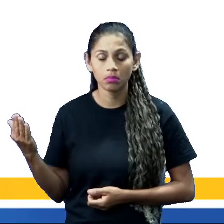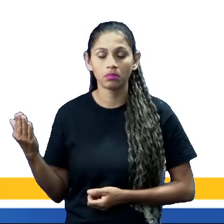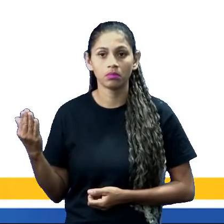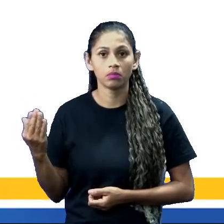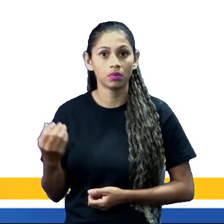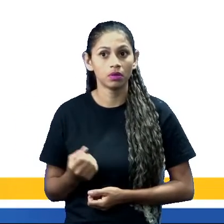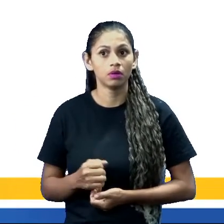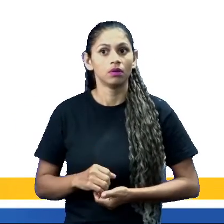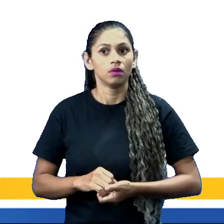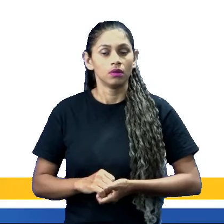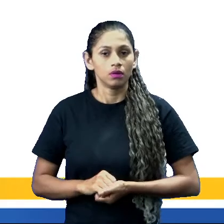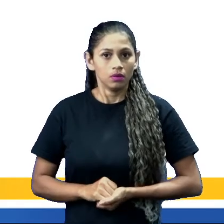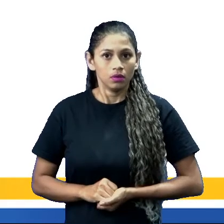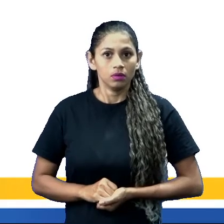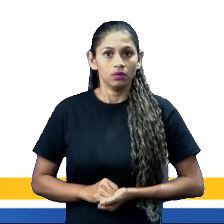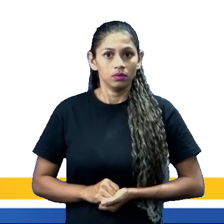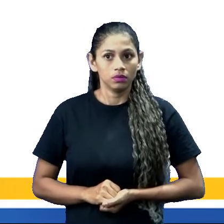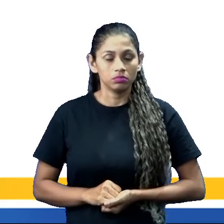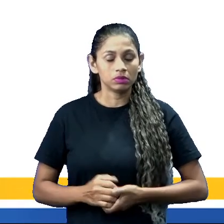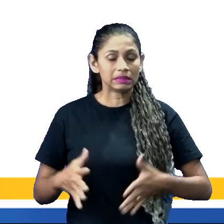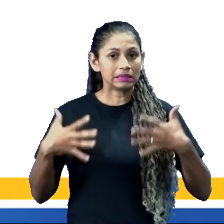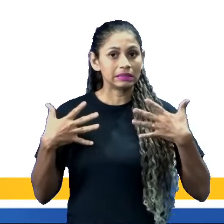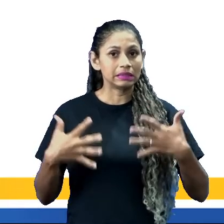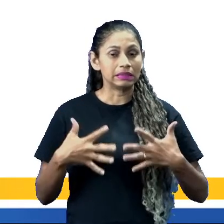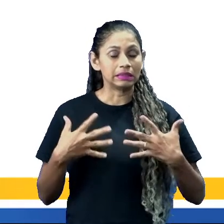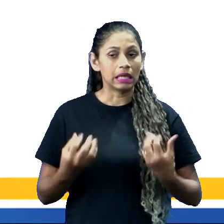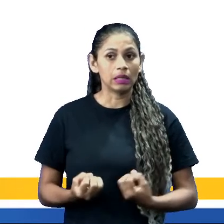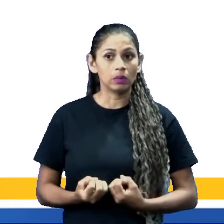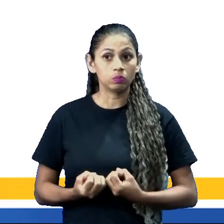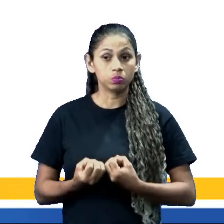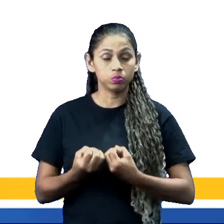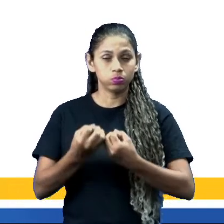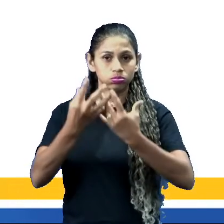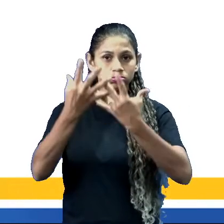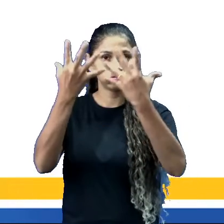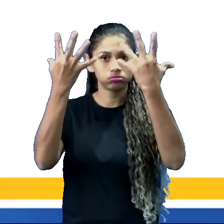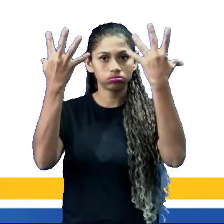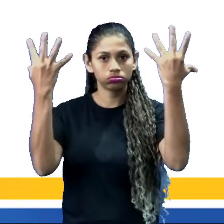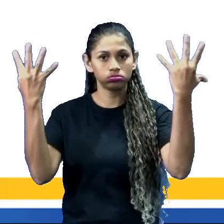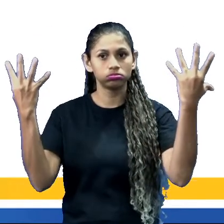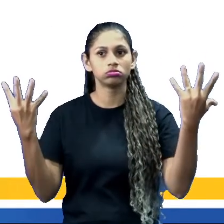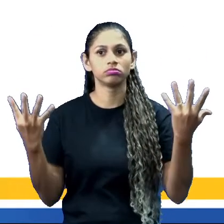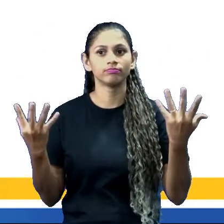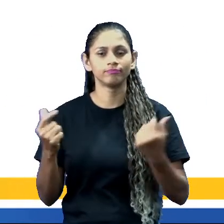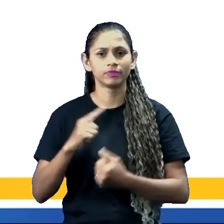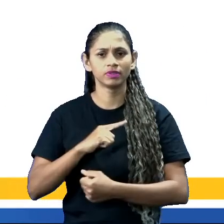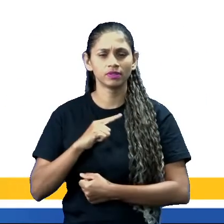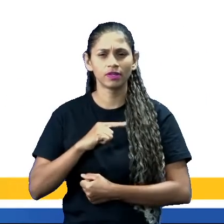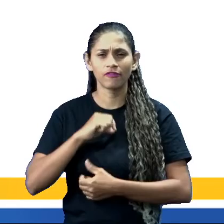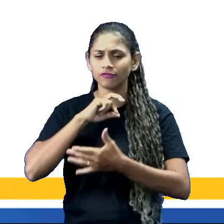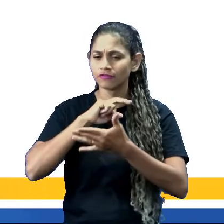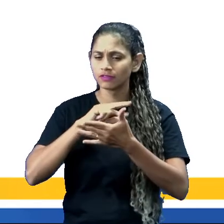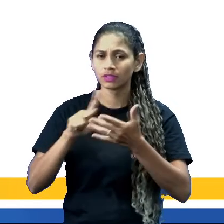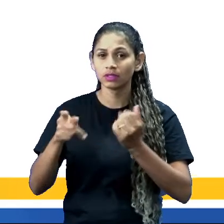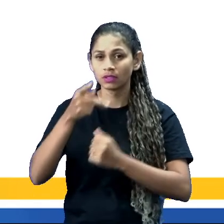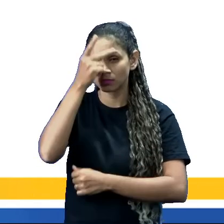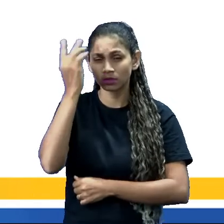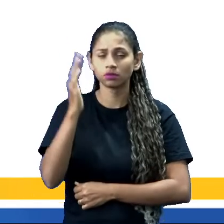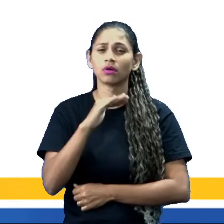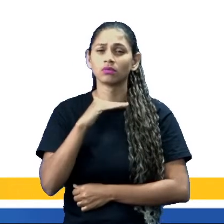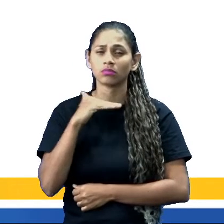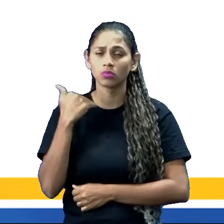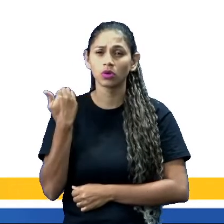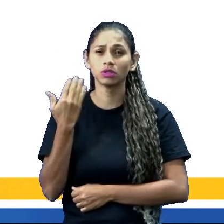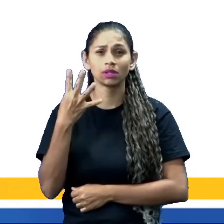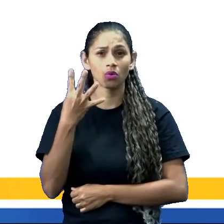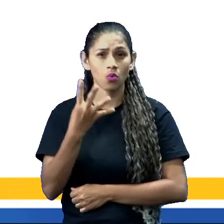questão desse incêndio e ele causou essa explosão gigantesca. Teve mais de 100 mortos e 4.000